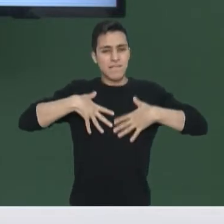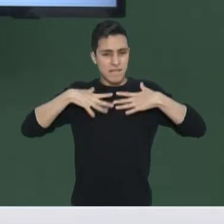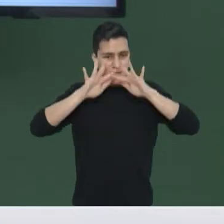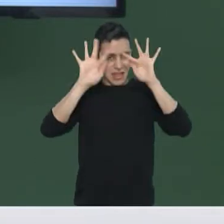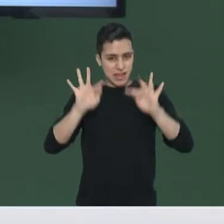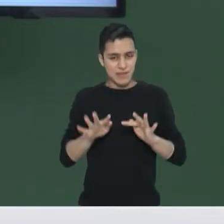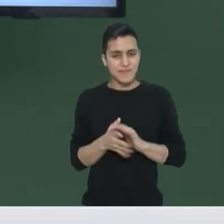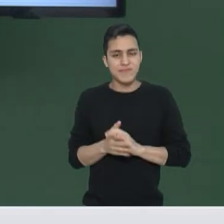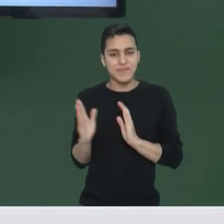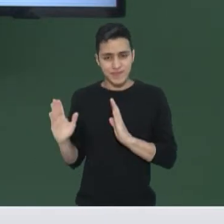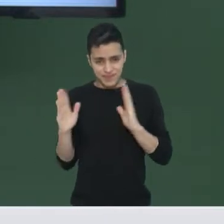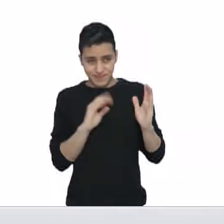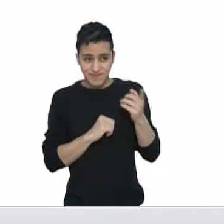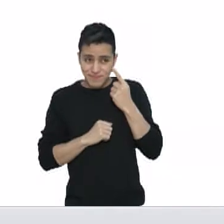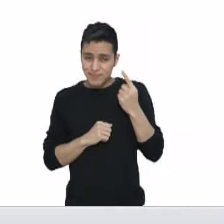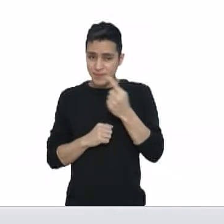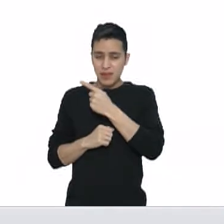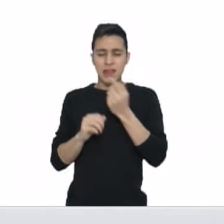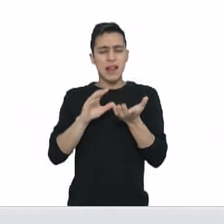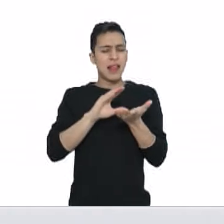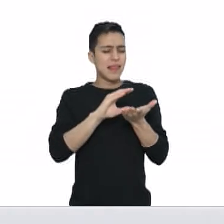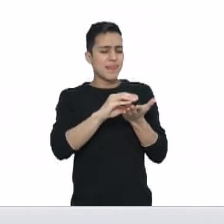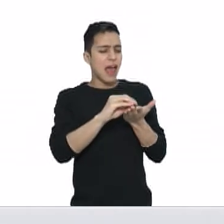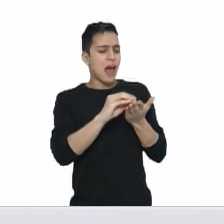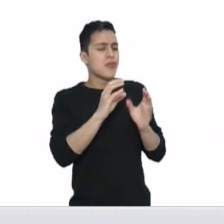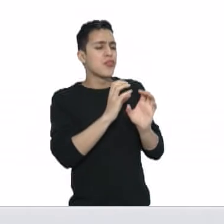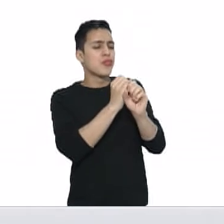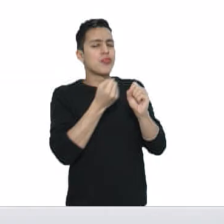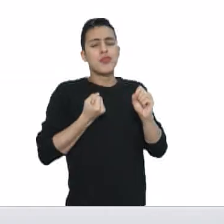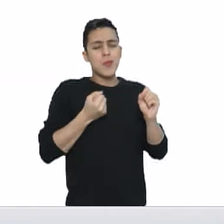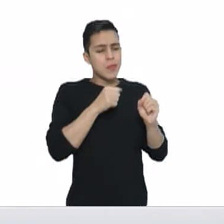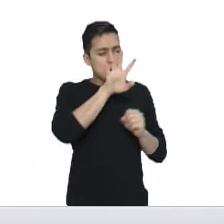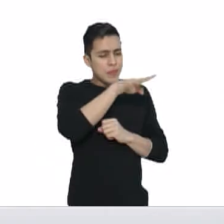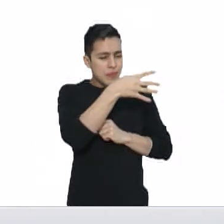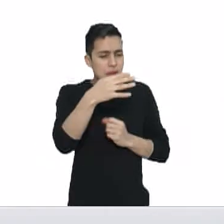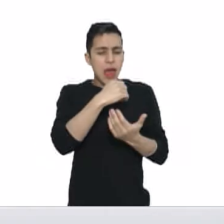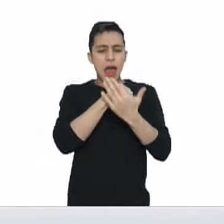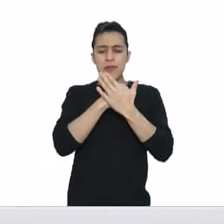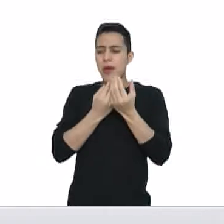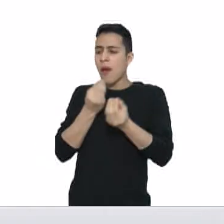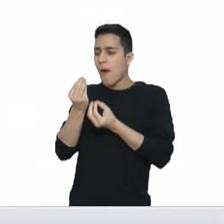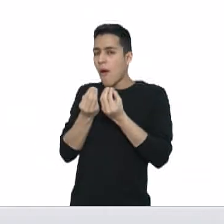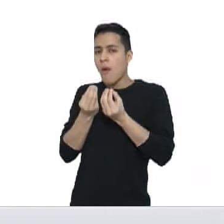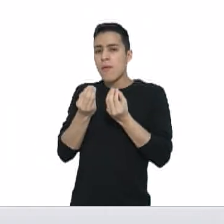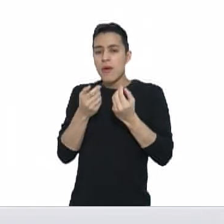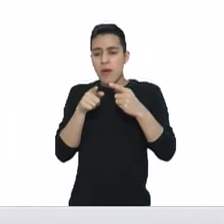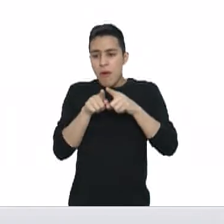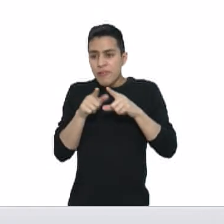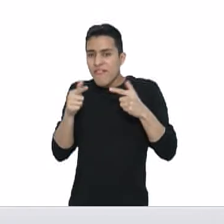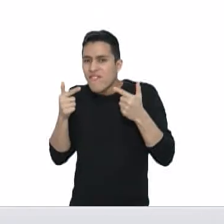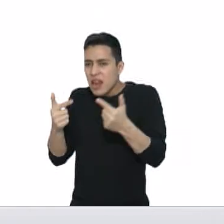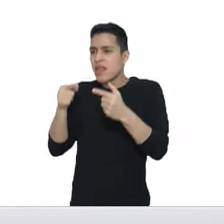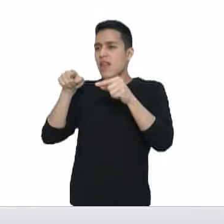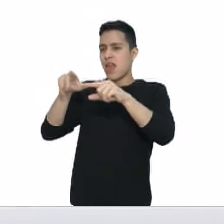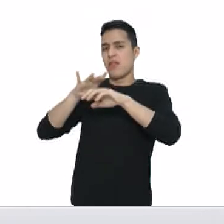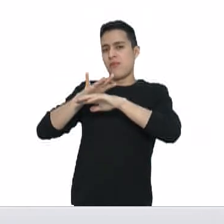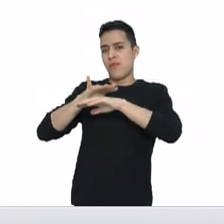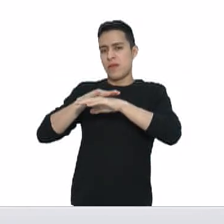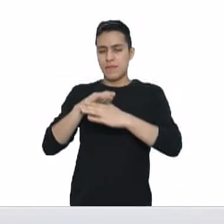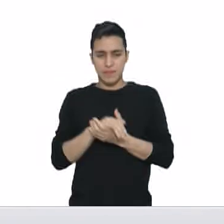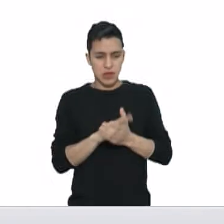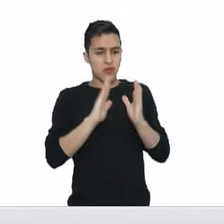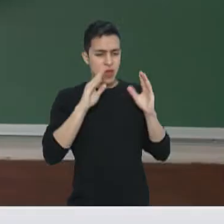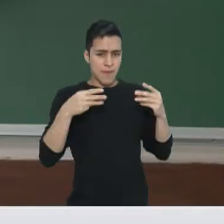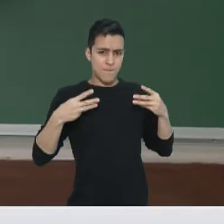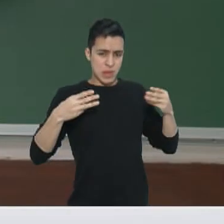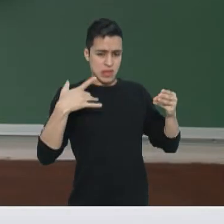lá? Esses dados aqui vão nos ajudar a enfrentar essa doença. Então, esses dados são do Ministério da Saúde, tirado